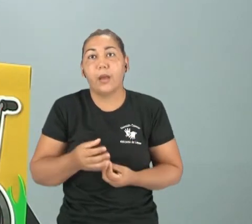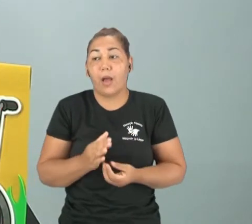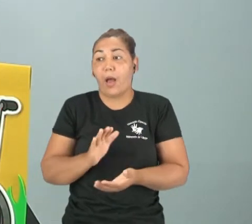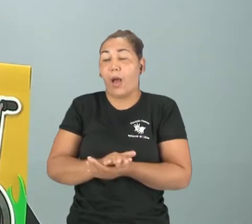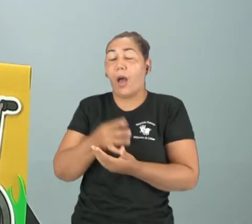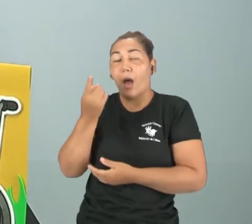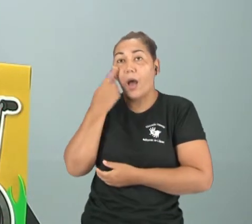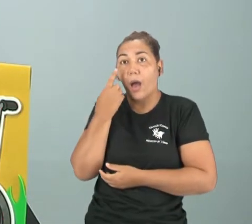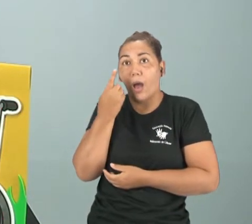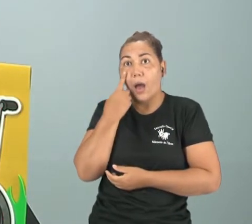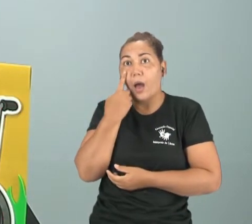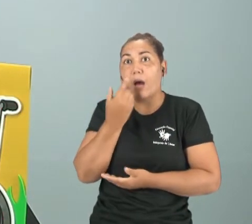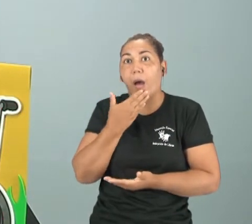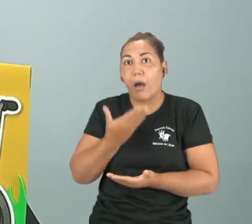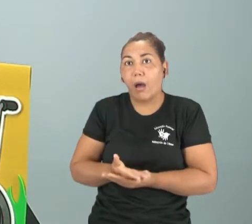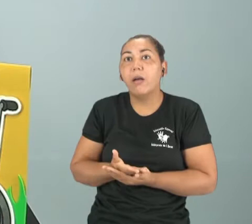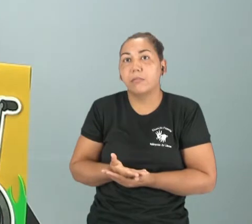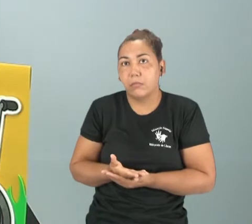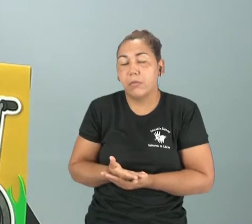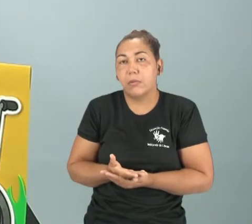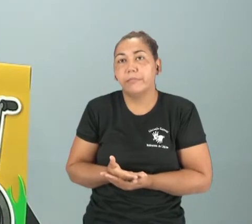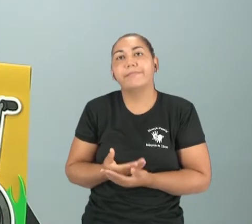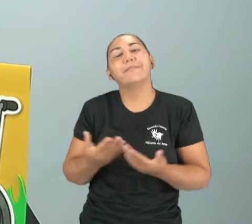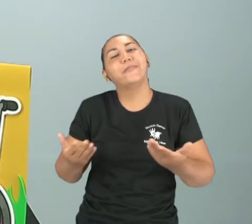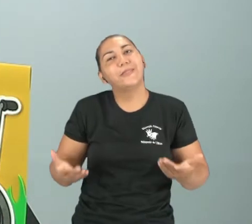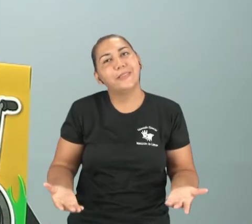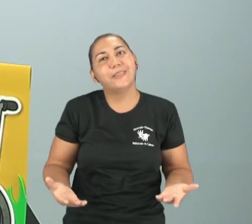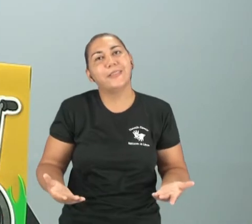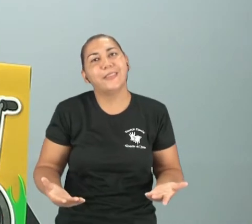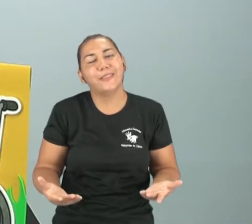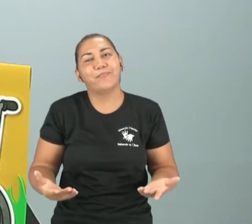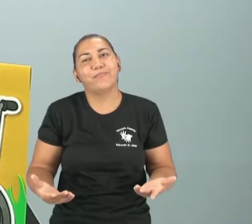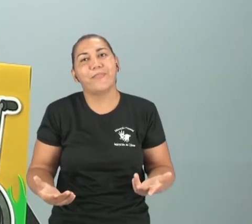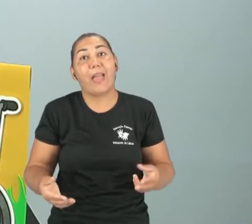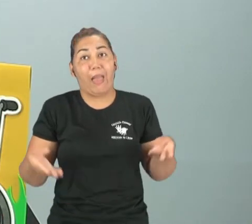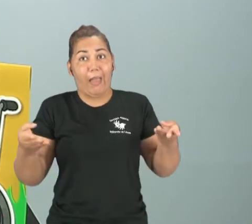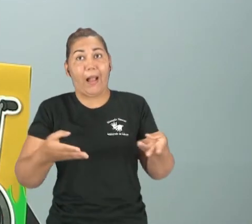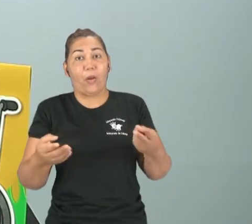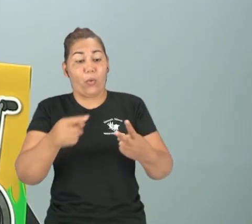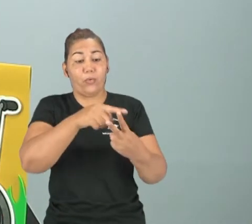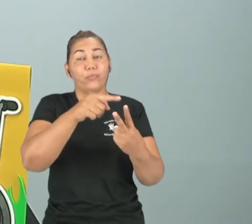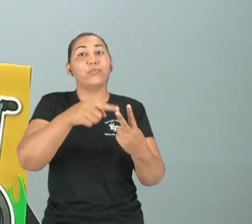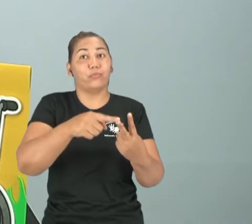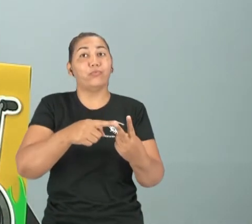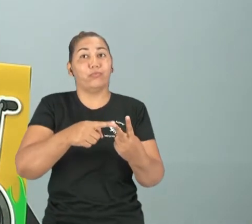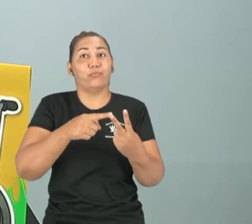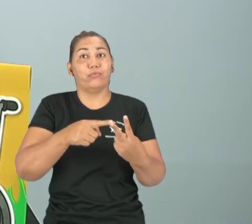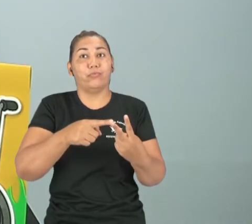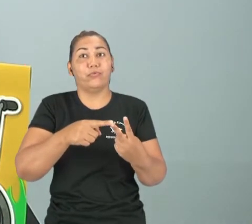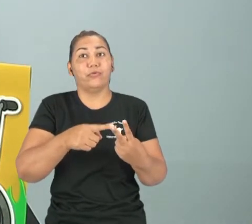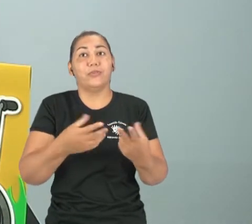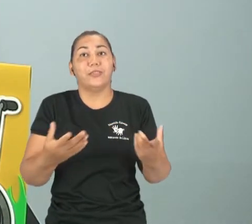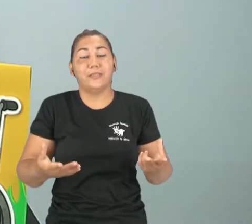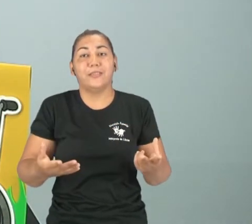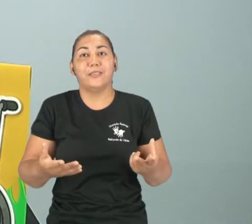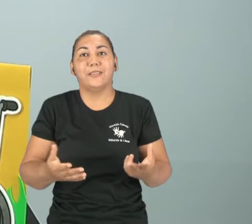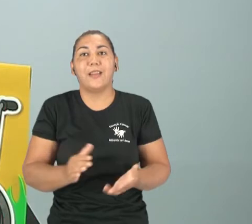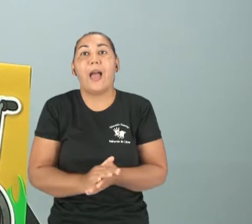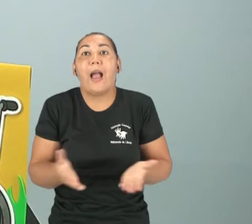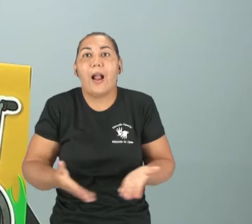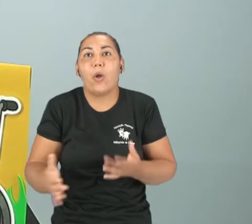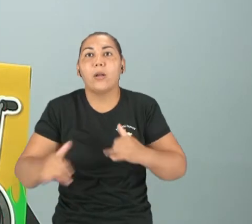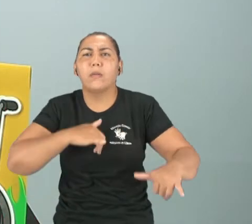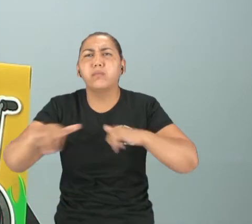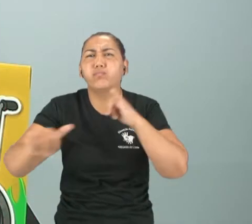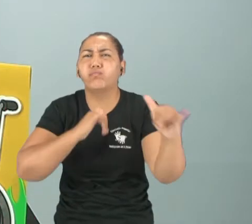é, então você conseguiu agora tirar de 2 lugares, porque nós também aqui vamos passar essas informações também para os outros